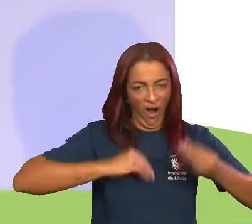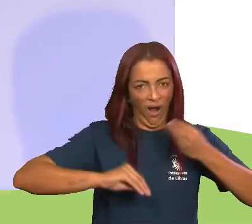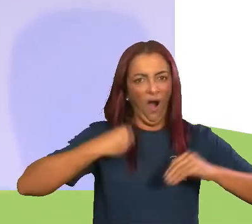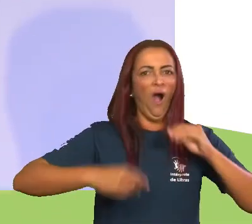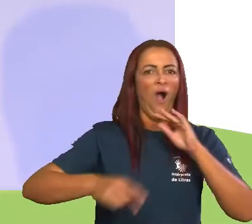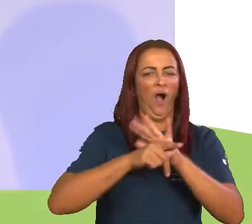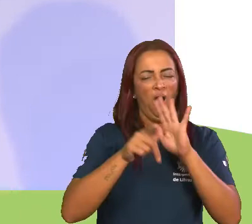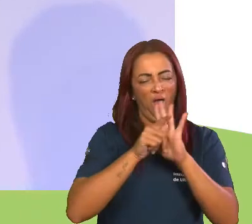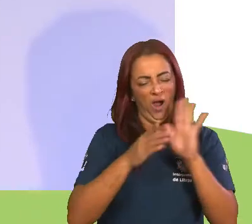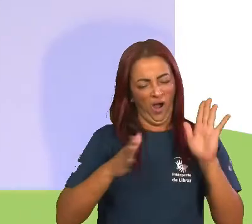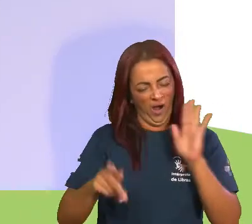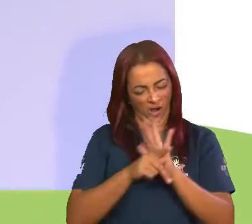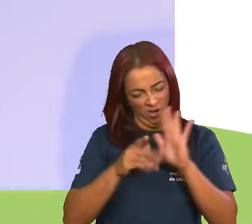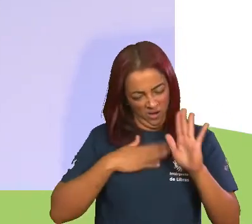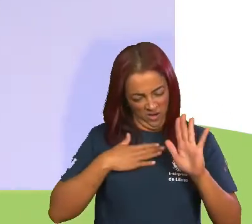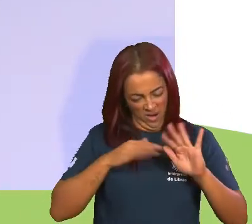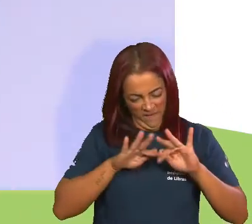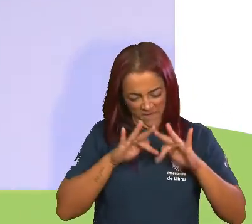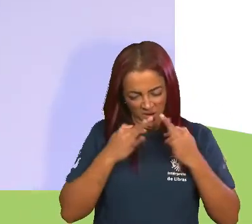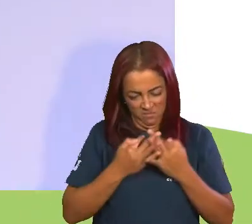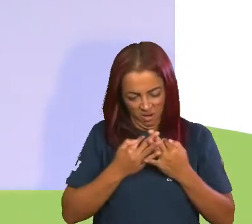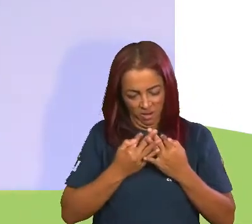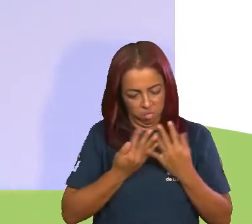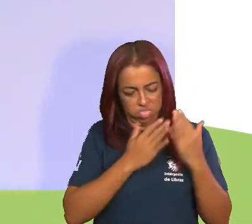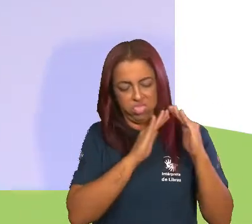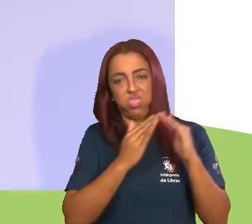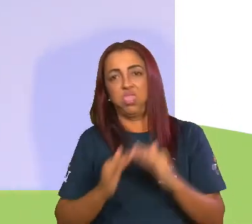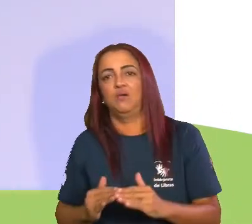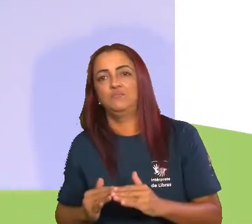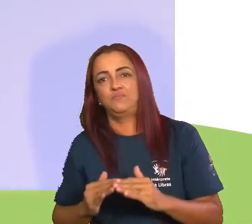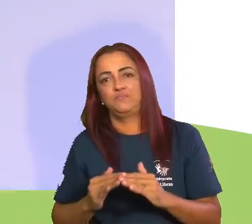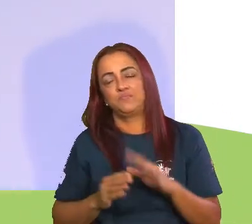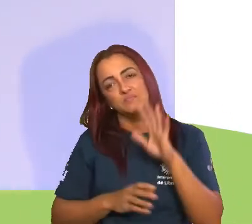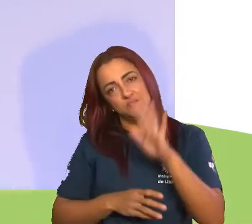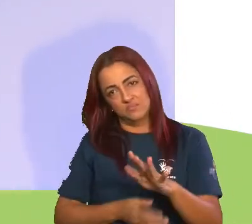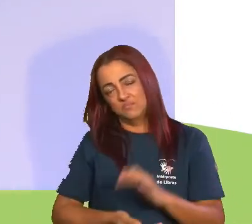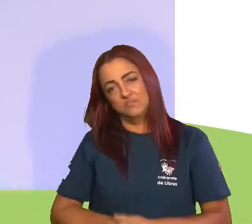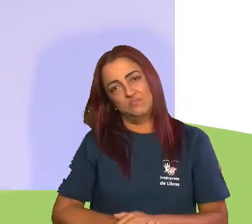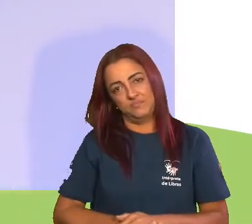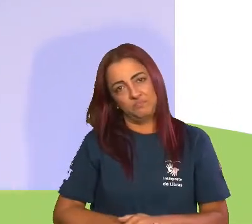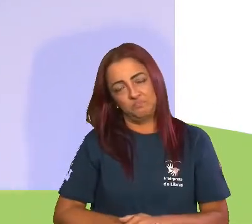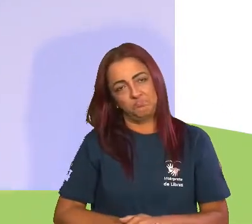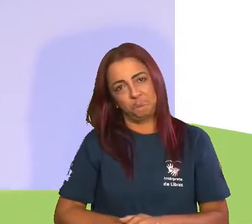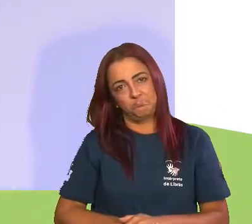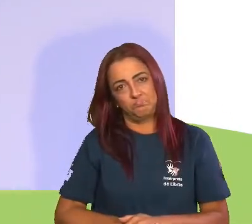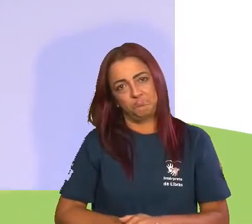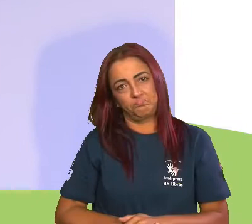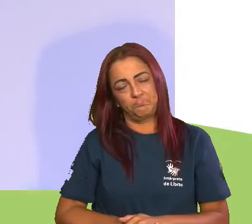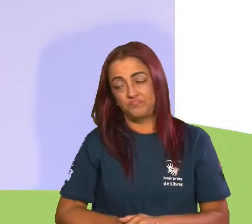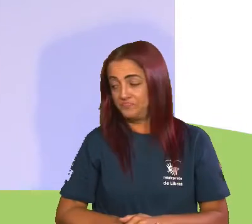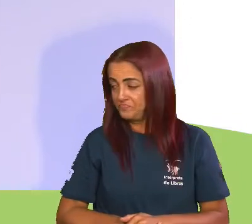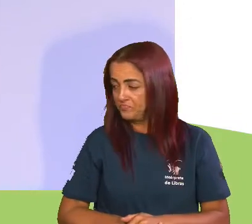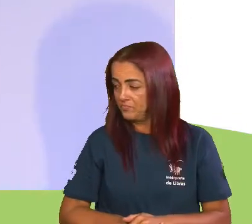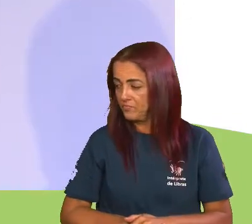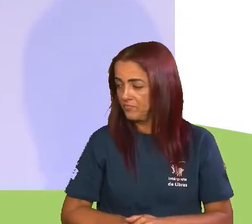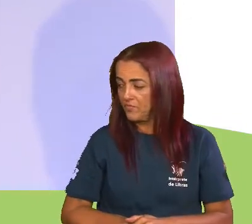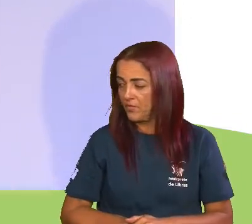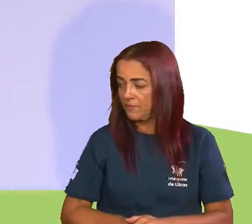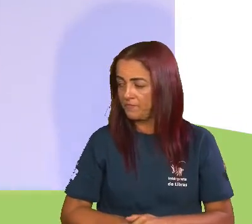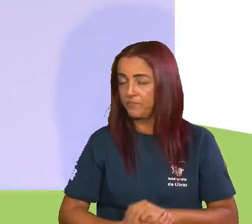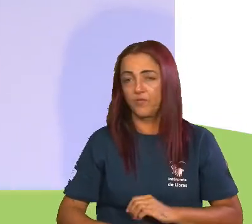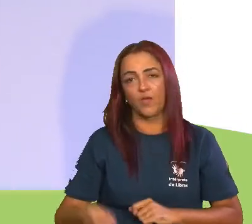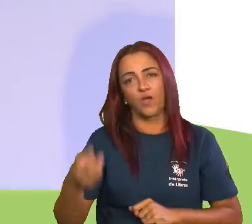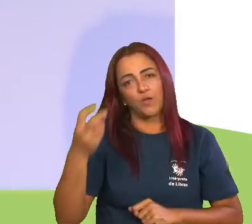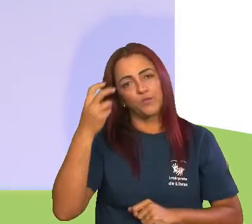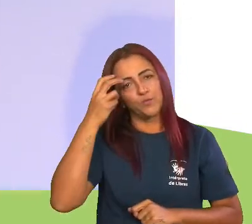a um desastre gigante. Né? E a cultura me